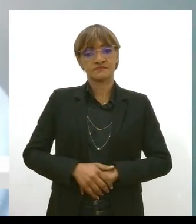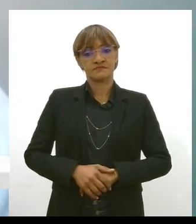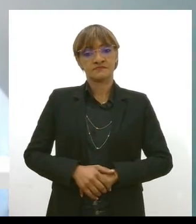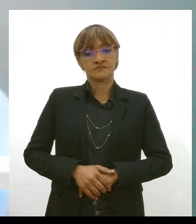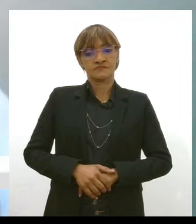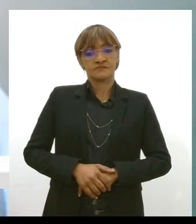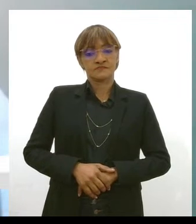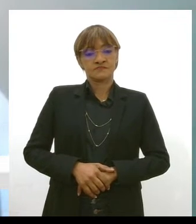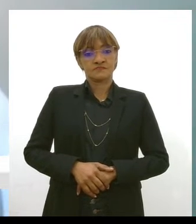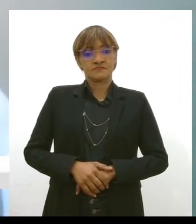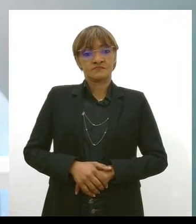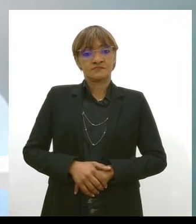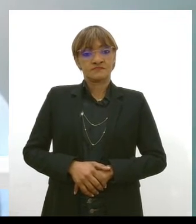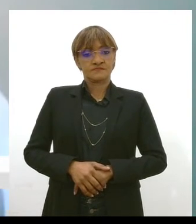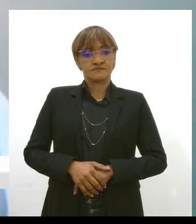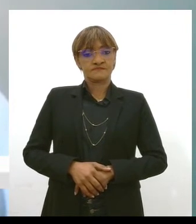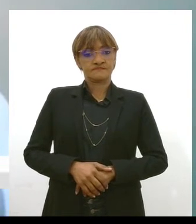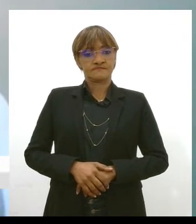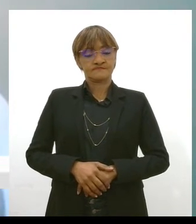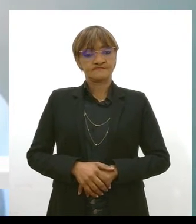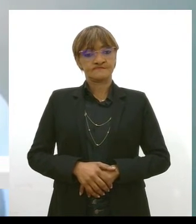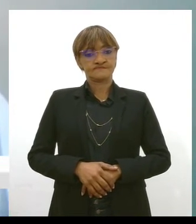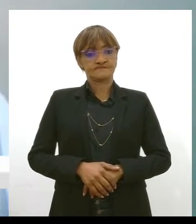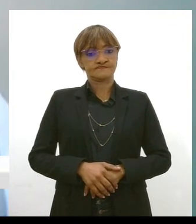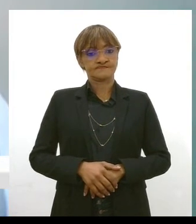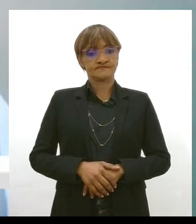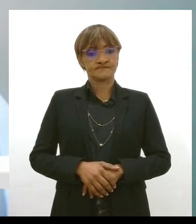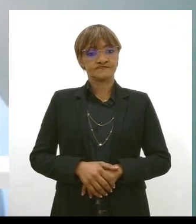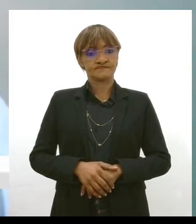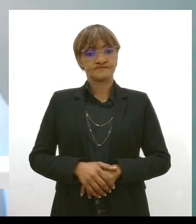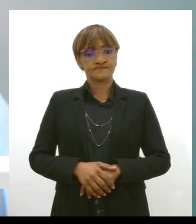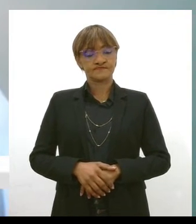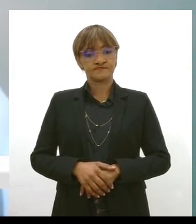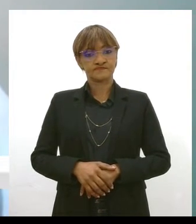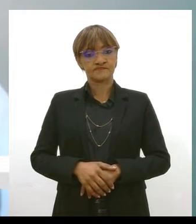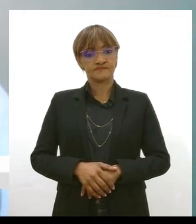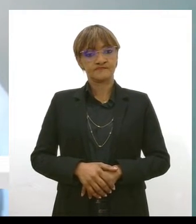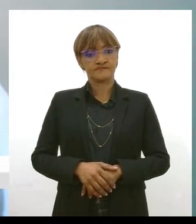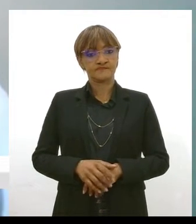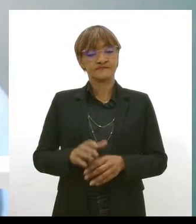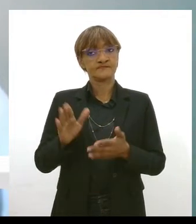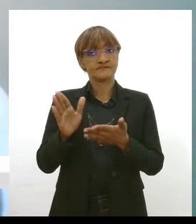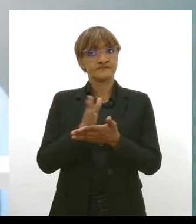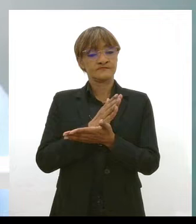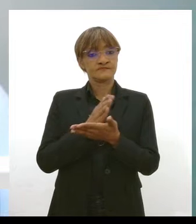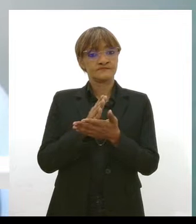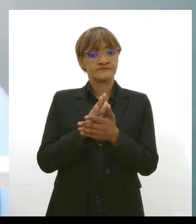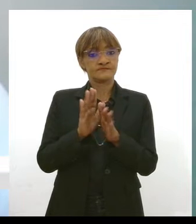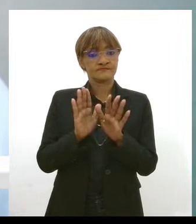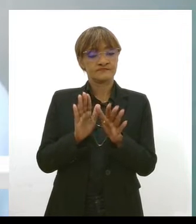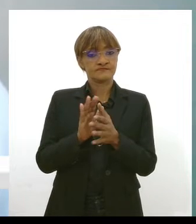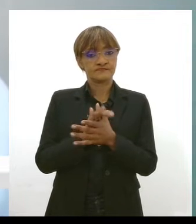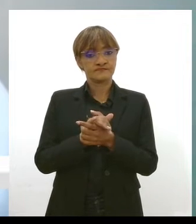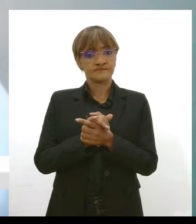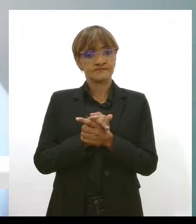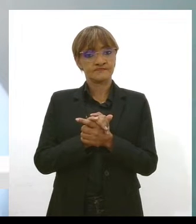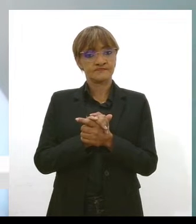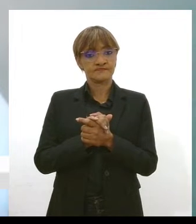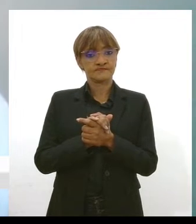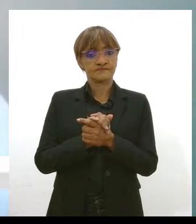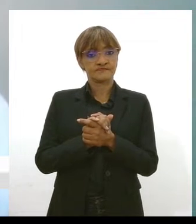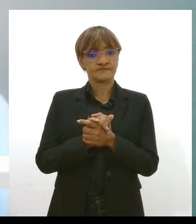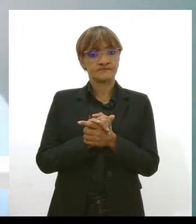Tem alguns critérios, no caso, né? O pessoal que busca,